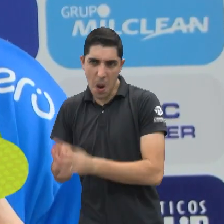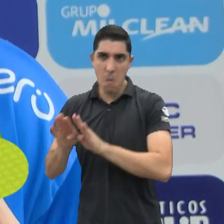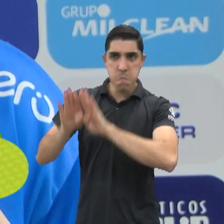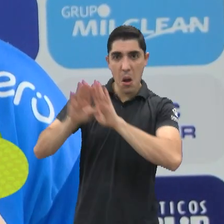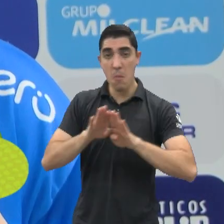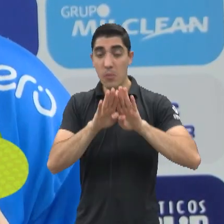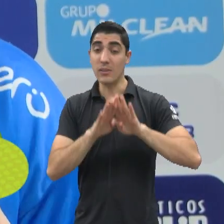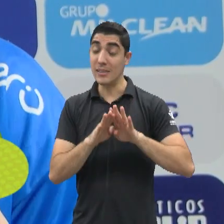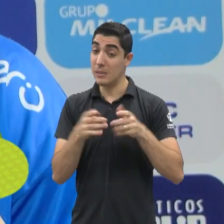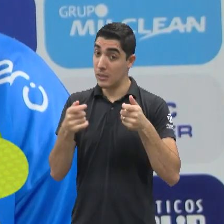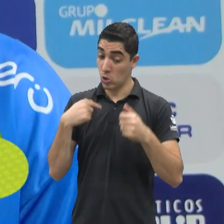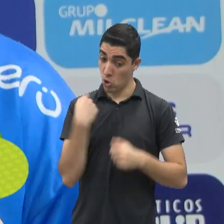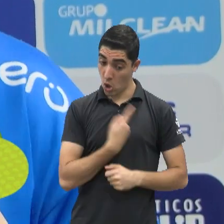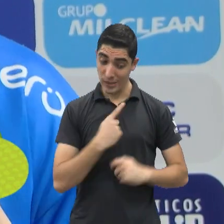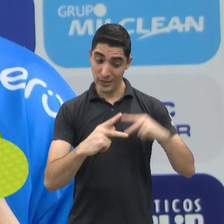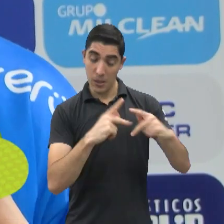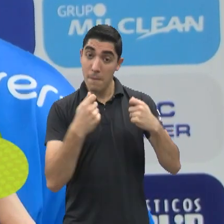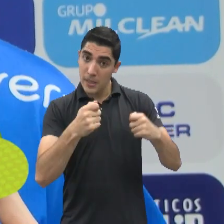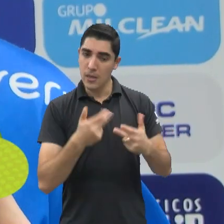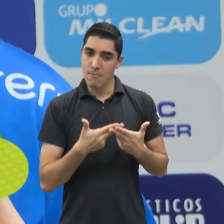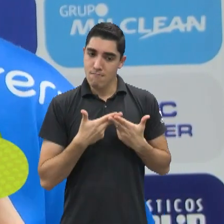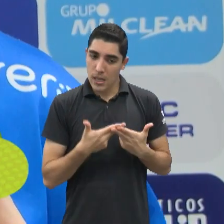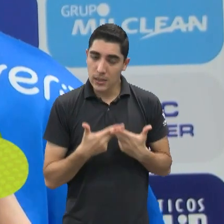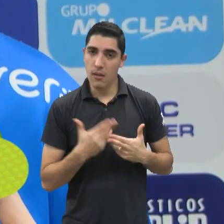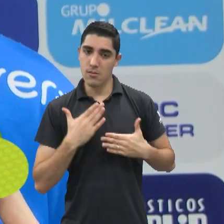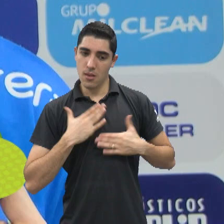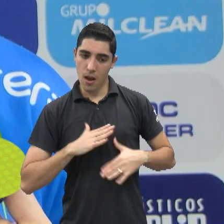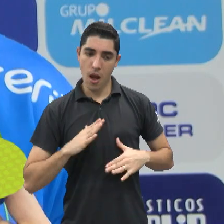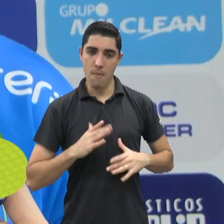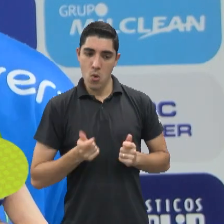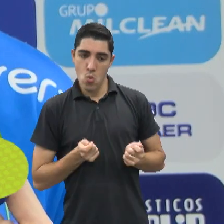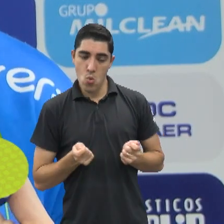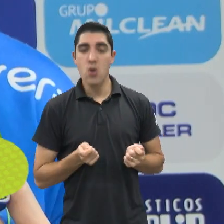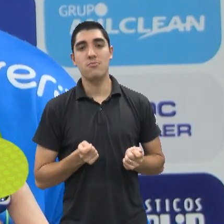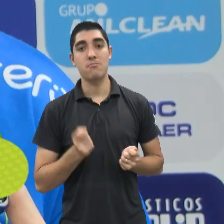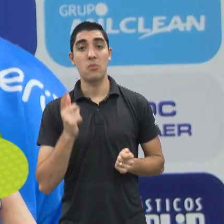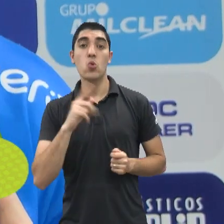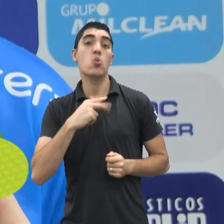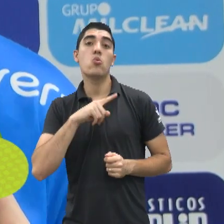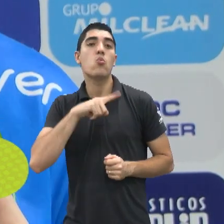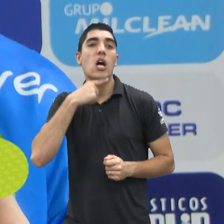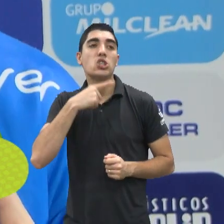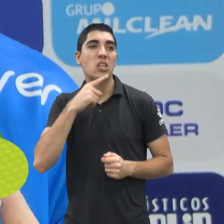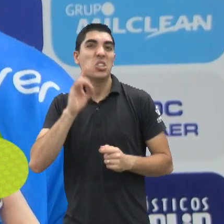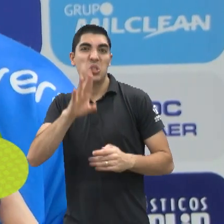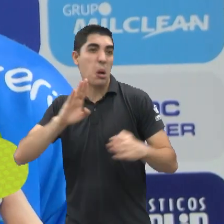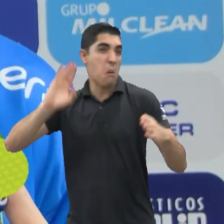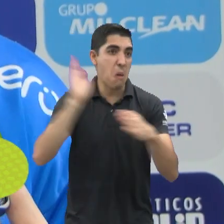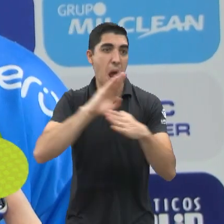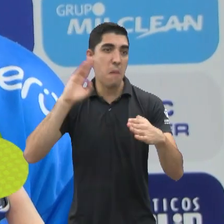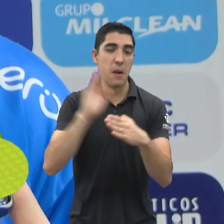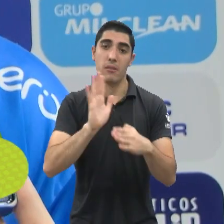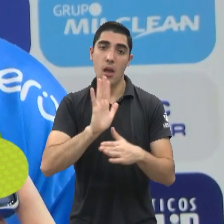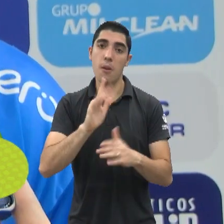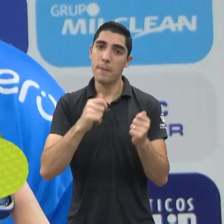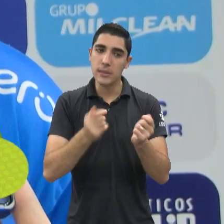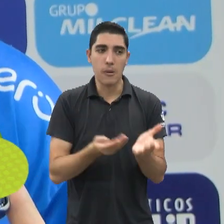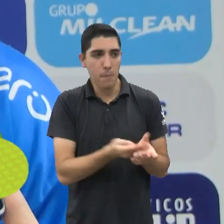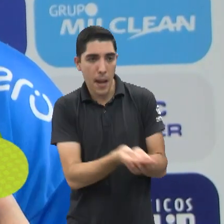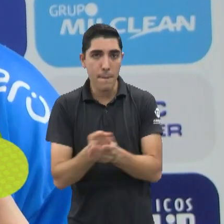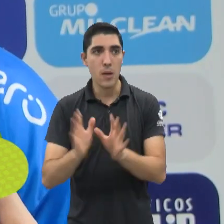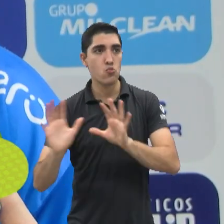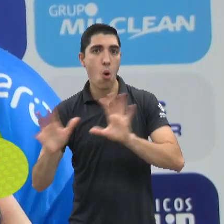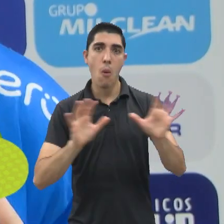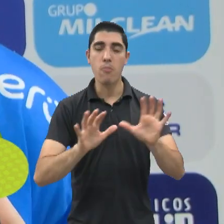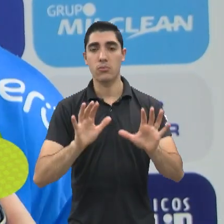um jogo de novo, num contexto de saque do outro lado, que não é um saque extremamente forçado, que vai nos testar justamente naquilo que tivemos problema no primeiro set,